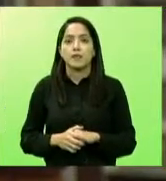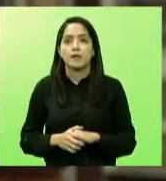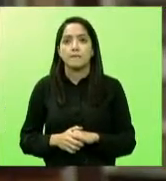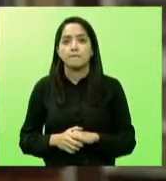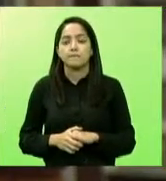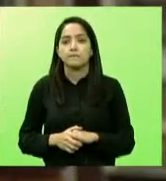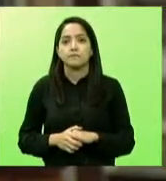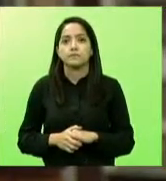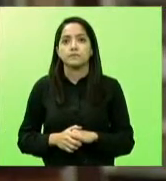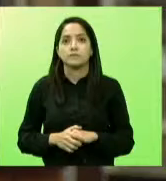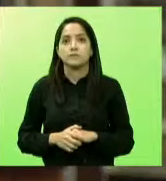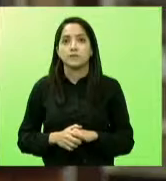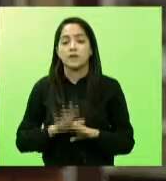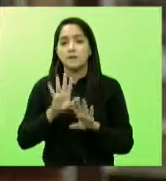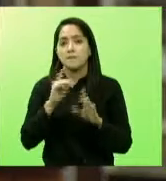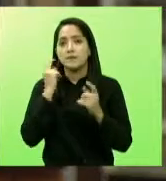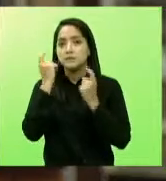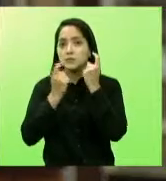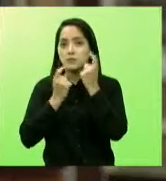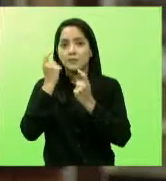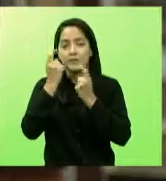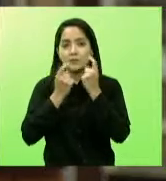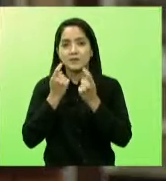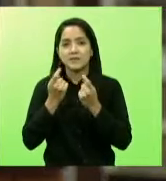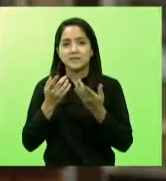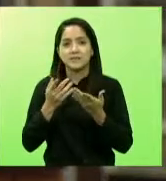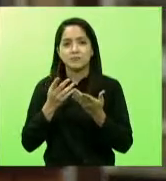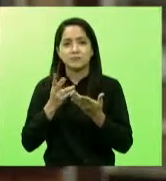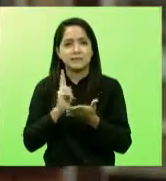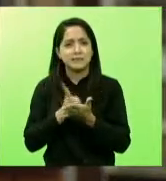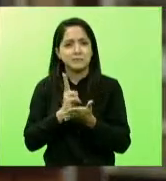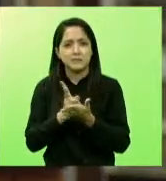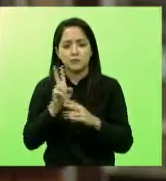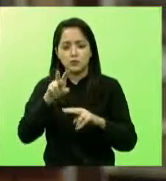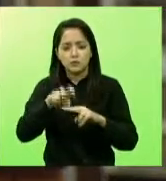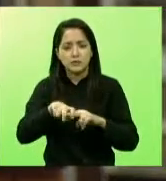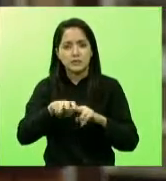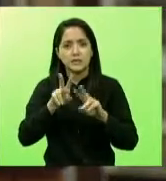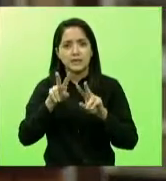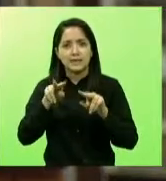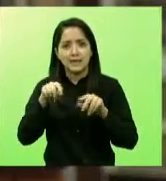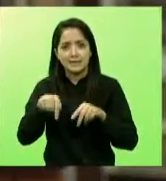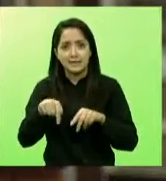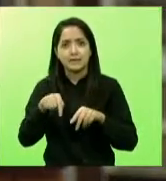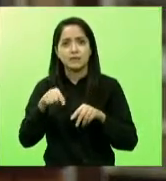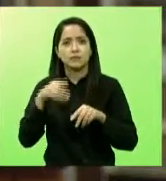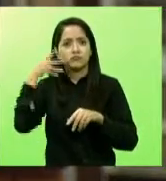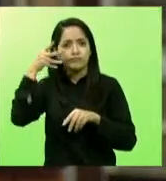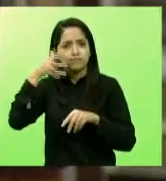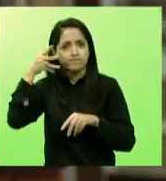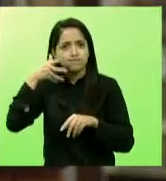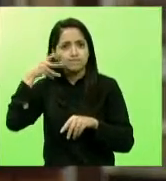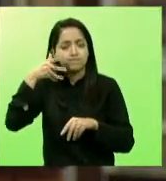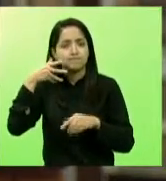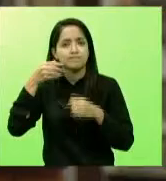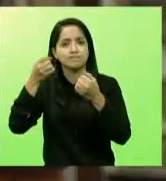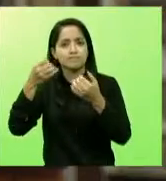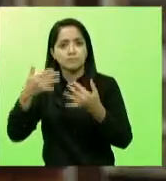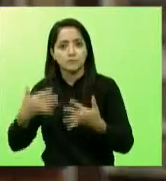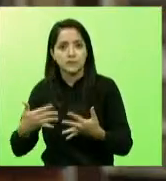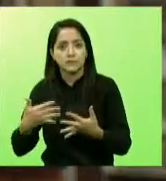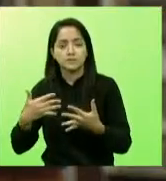E tenho uma preocupação muito grande, toda vez que eu sento aqui e cada vez que eu vou fazer uso da palavra,